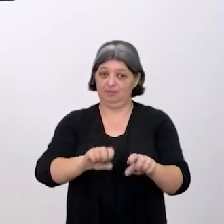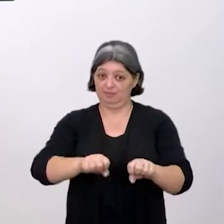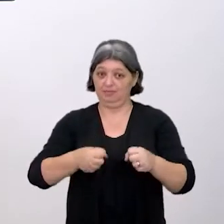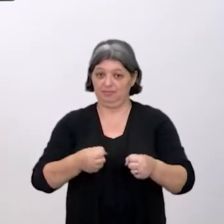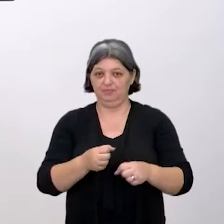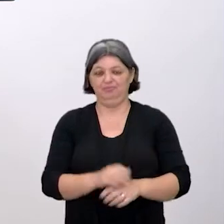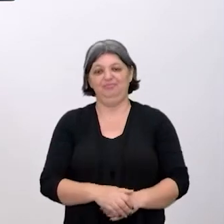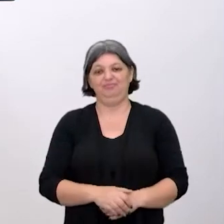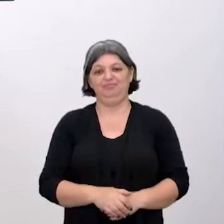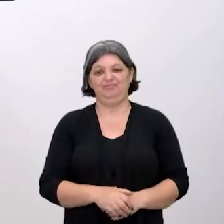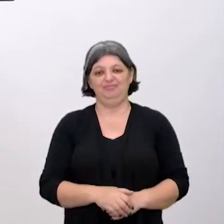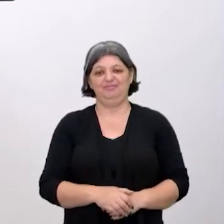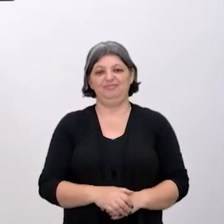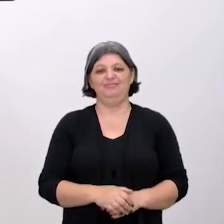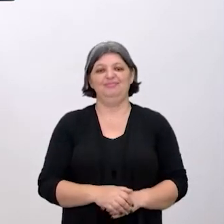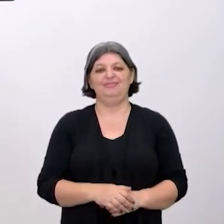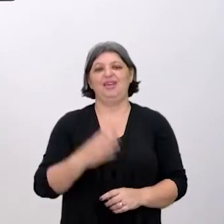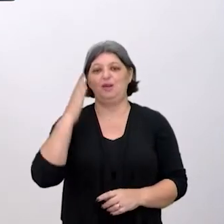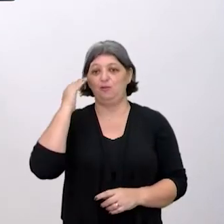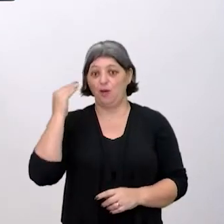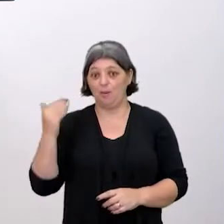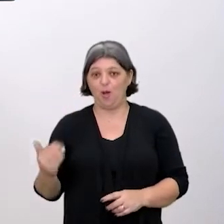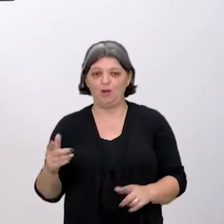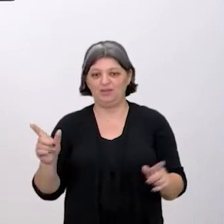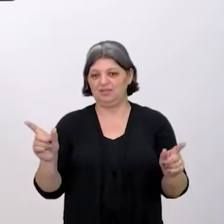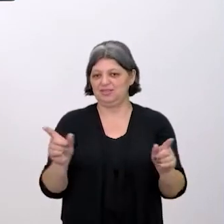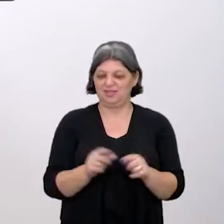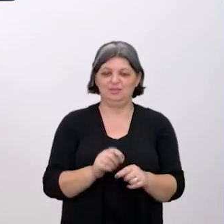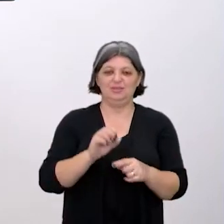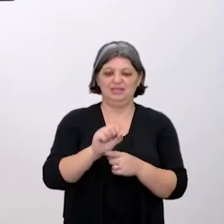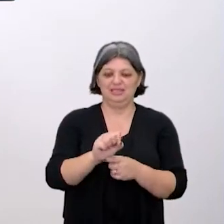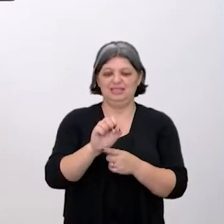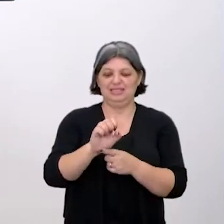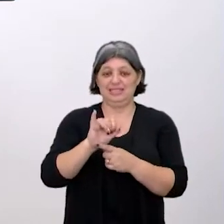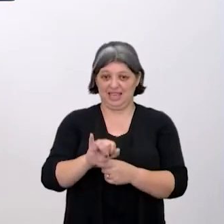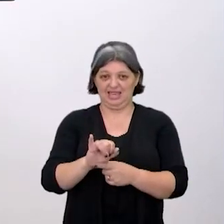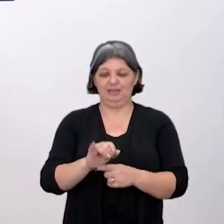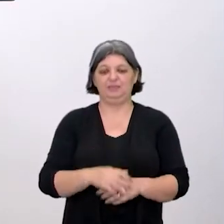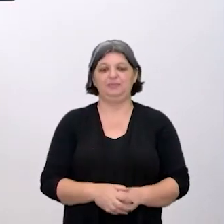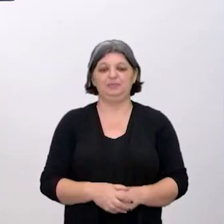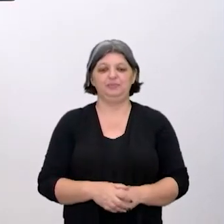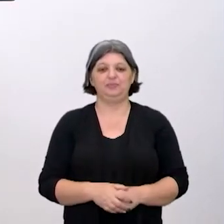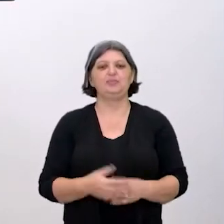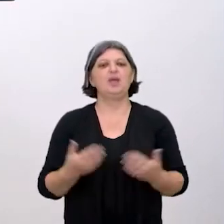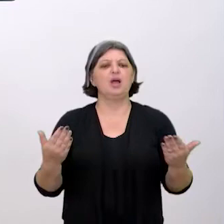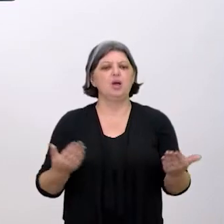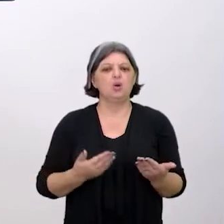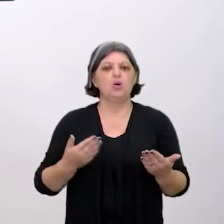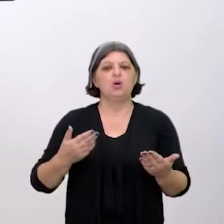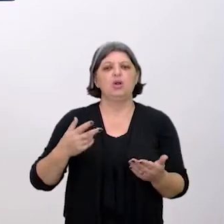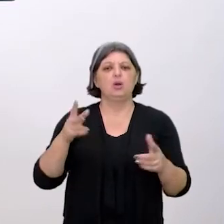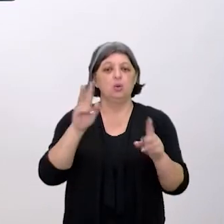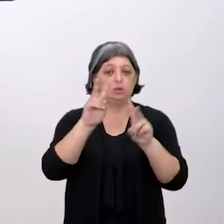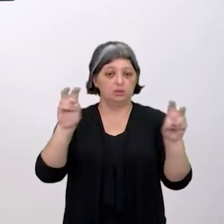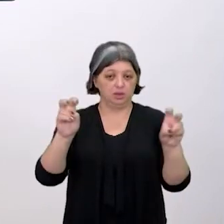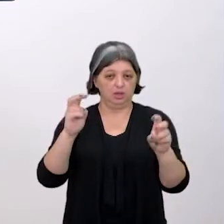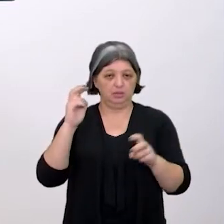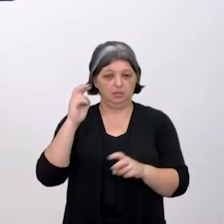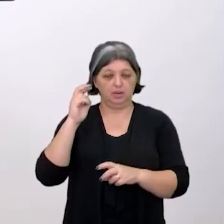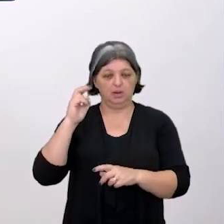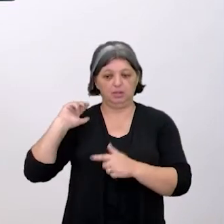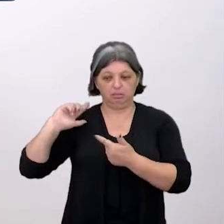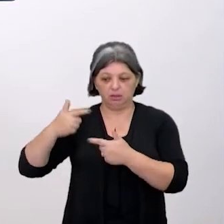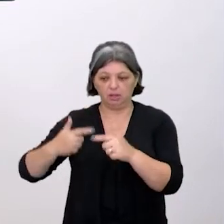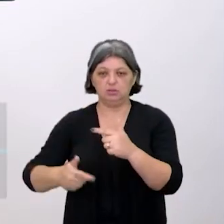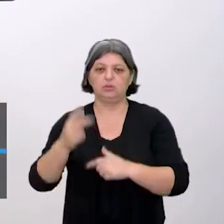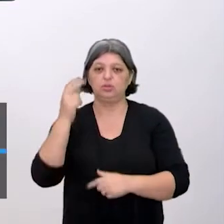a famosa SEI. Então, nessa semana, em Tradições Culturais, vamos rever alguns